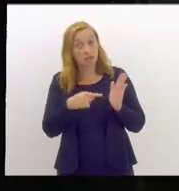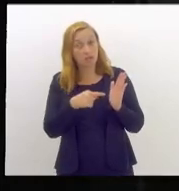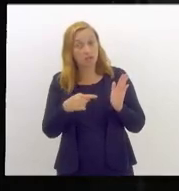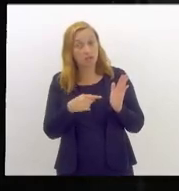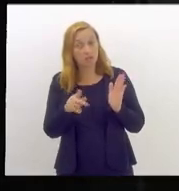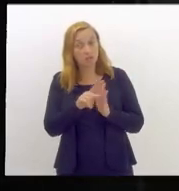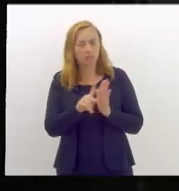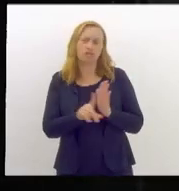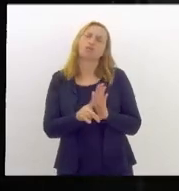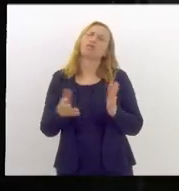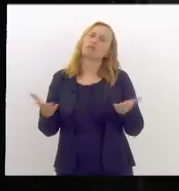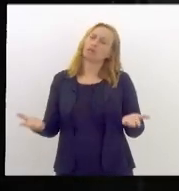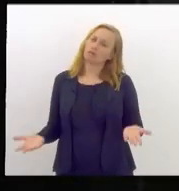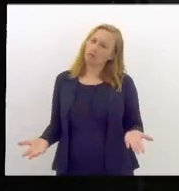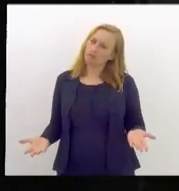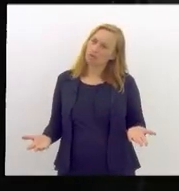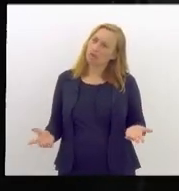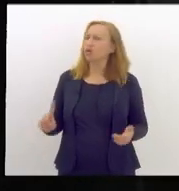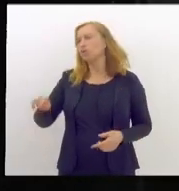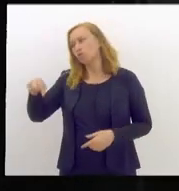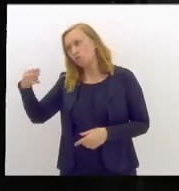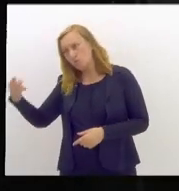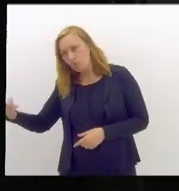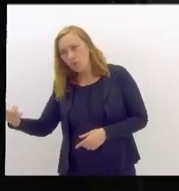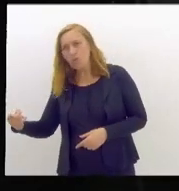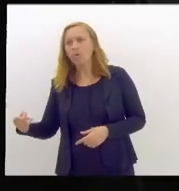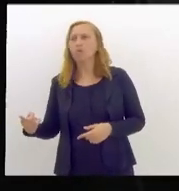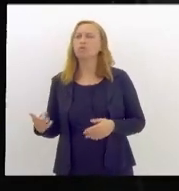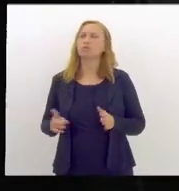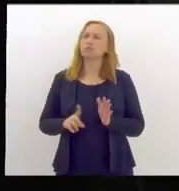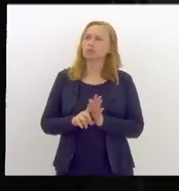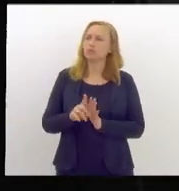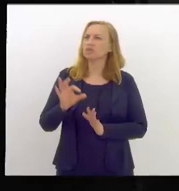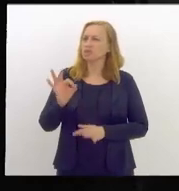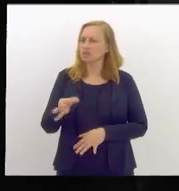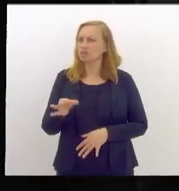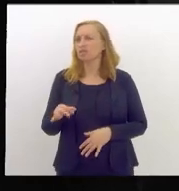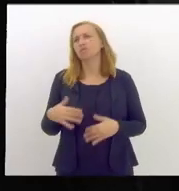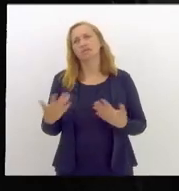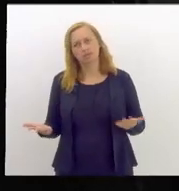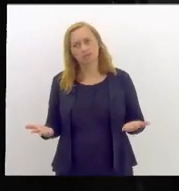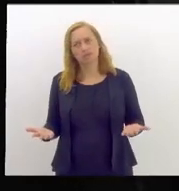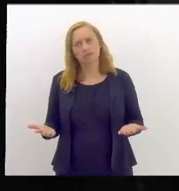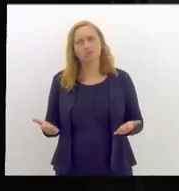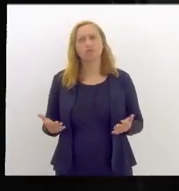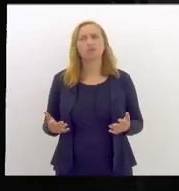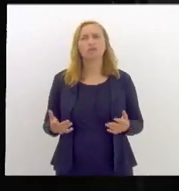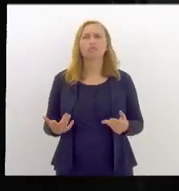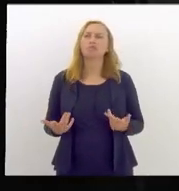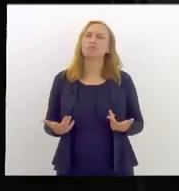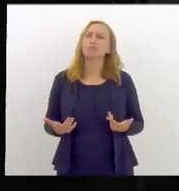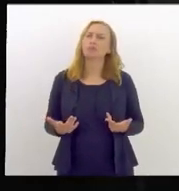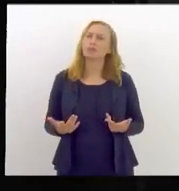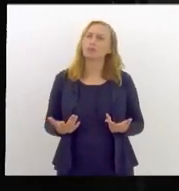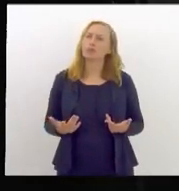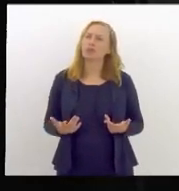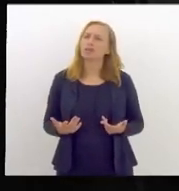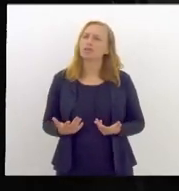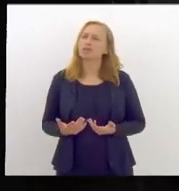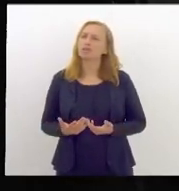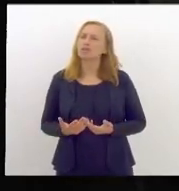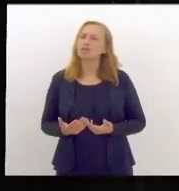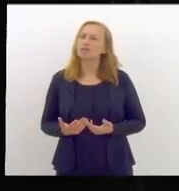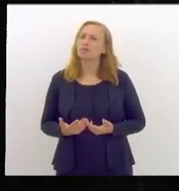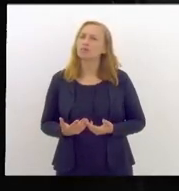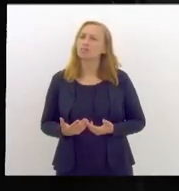ora pessoal em uma outra alternativa É cabível senão uma alternativa absolutamente